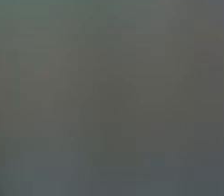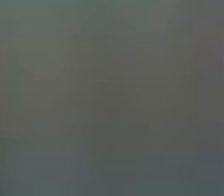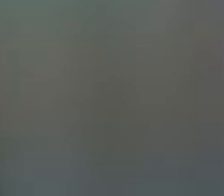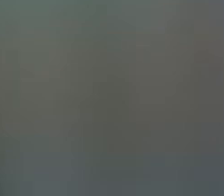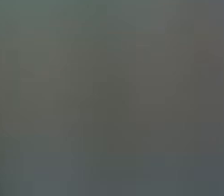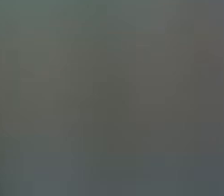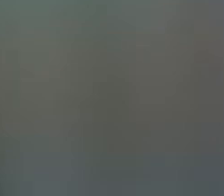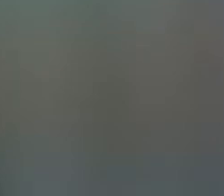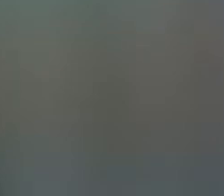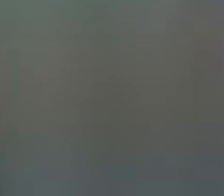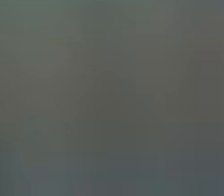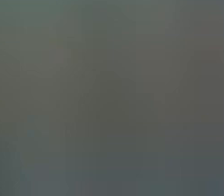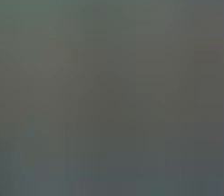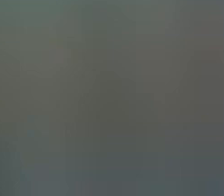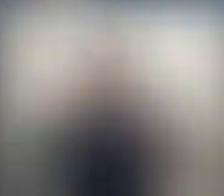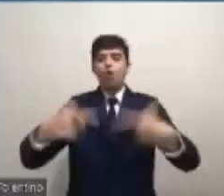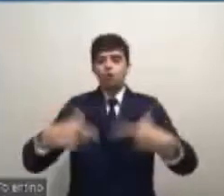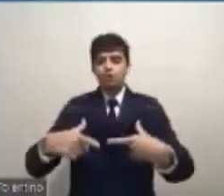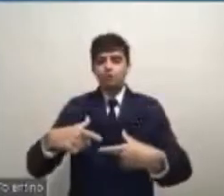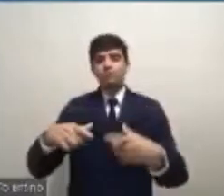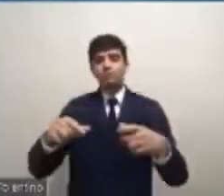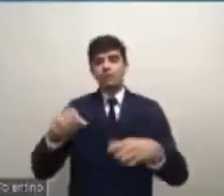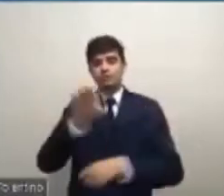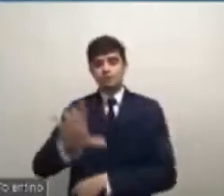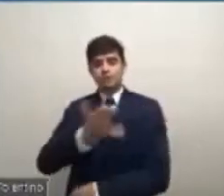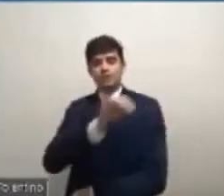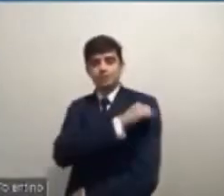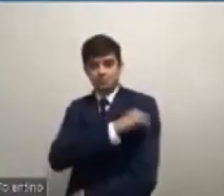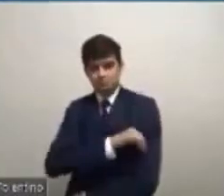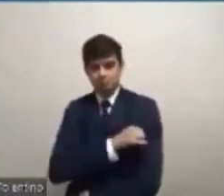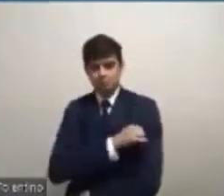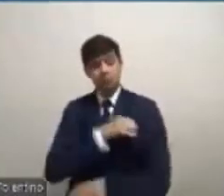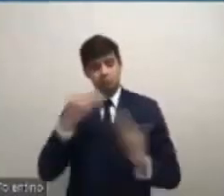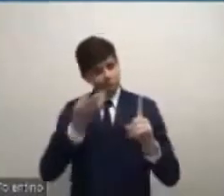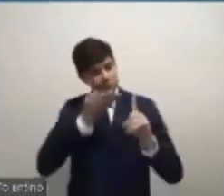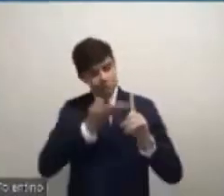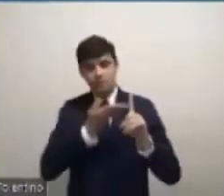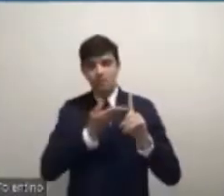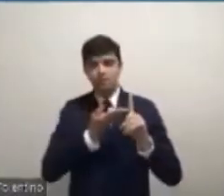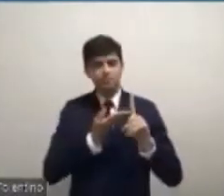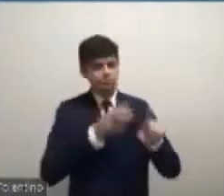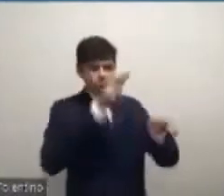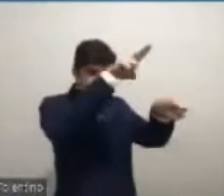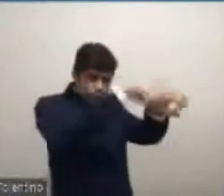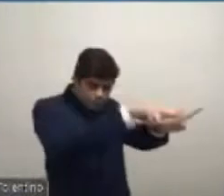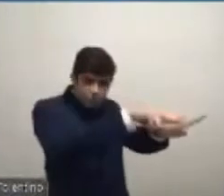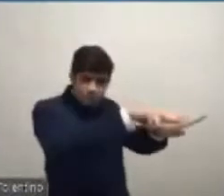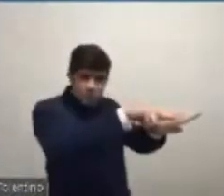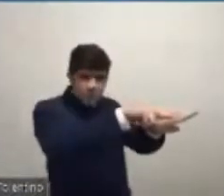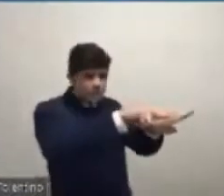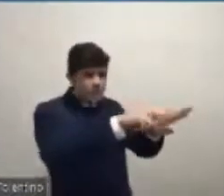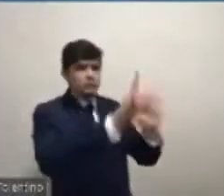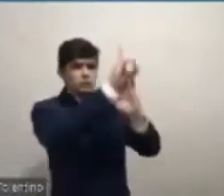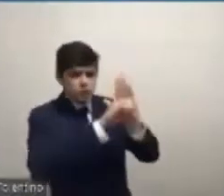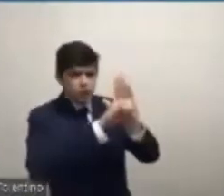de Janeiro. O palestrante é especialista em direito do paciente. Além disso, também tem atuação, é